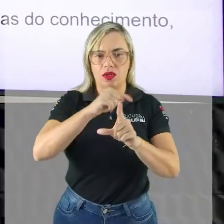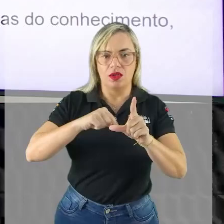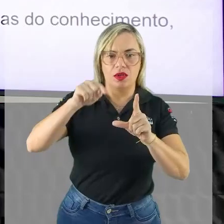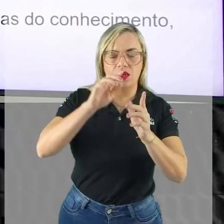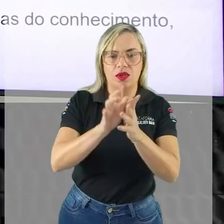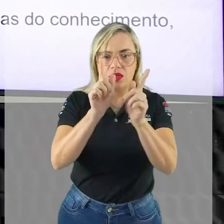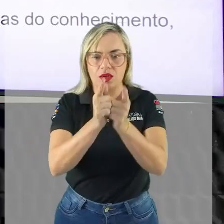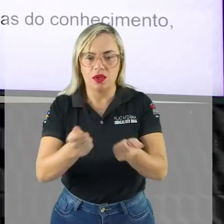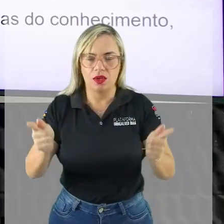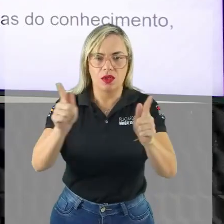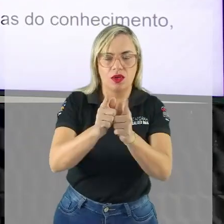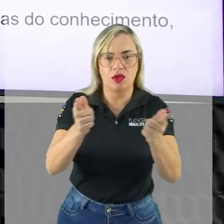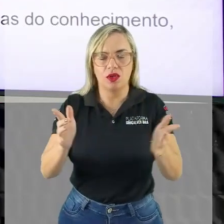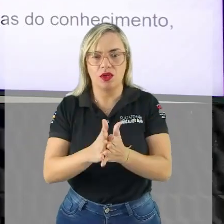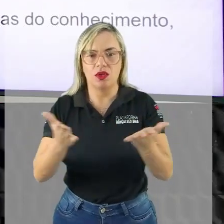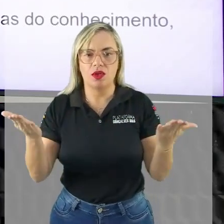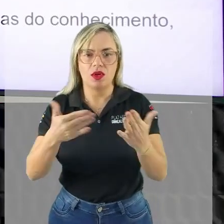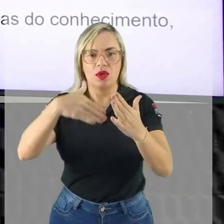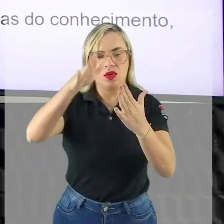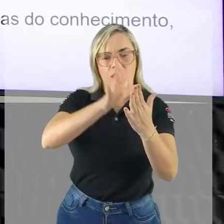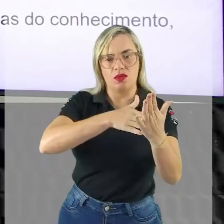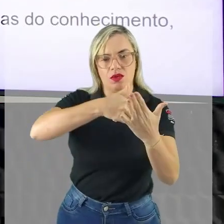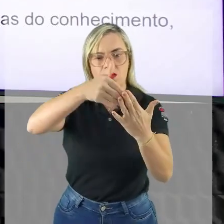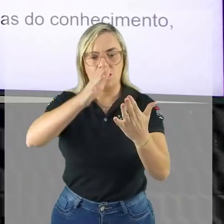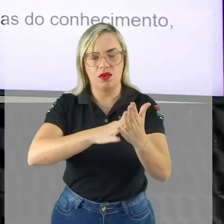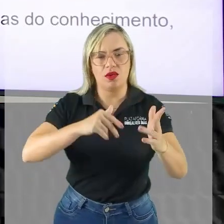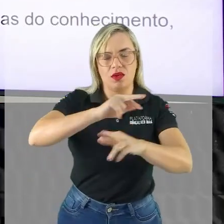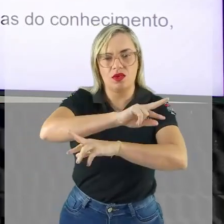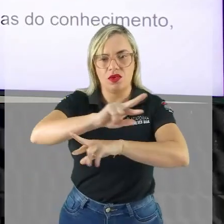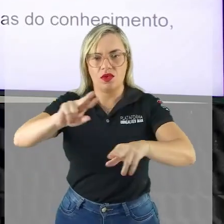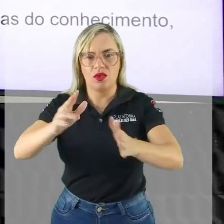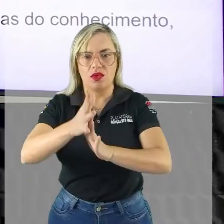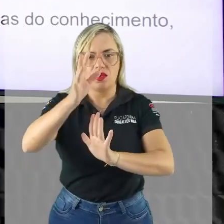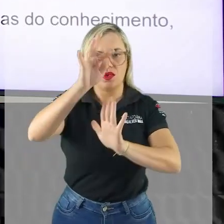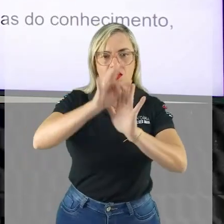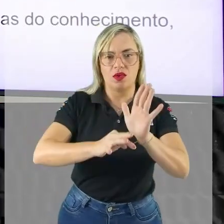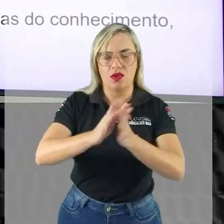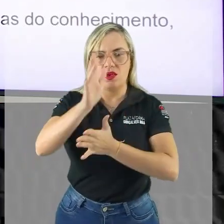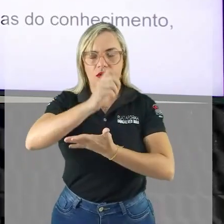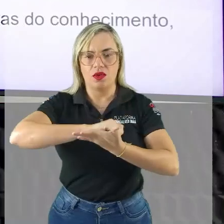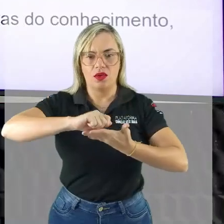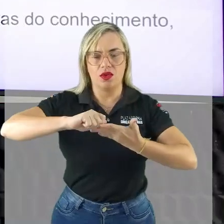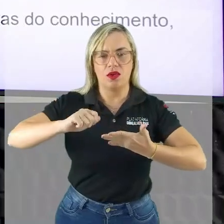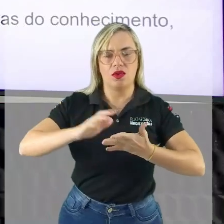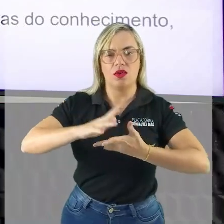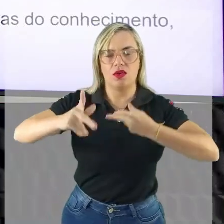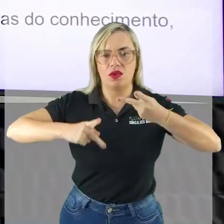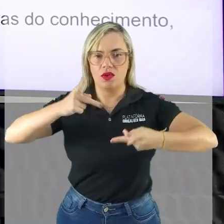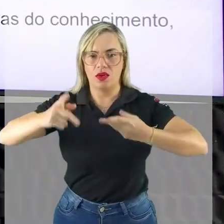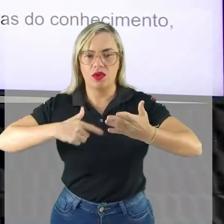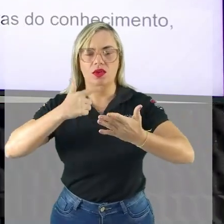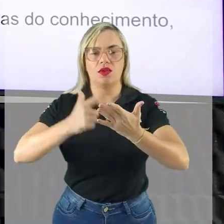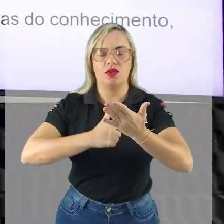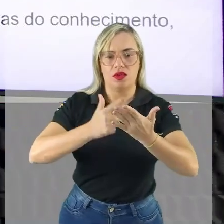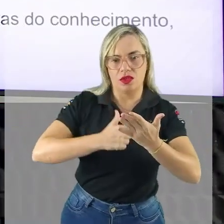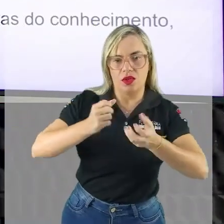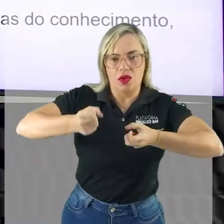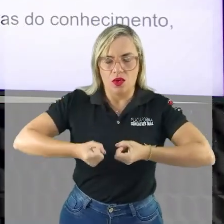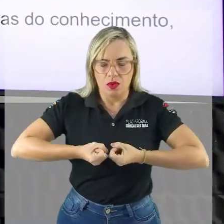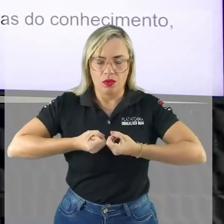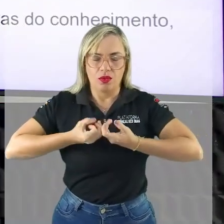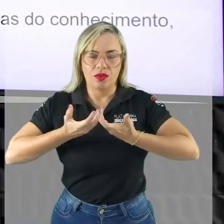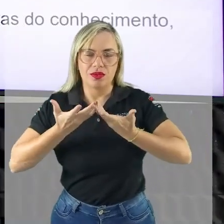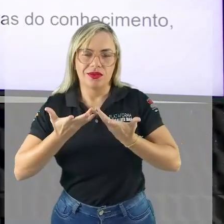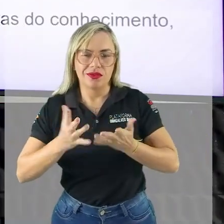música hoje, muitas pinturas, muitos textos escritos, eu estou falando de livros,